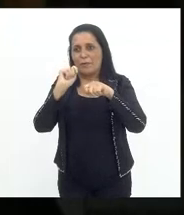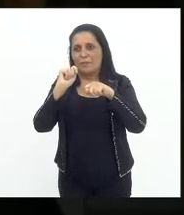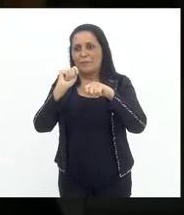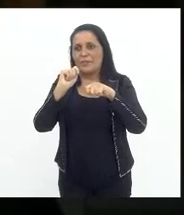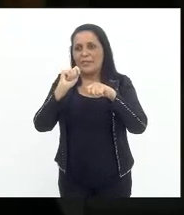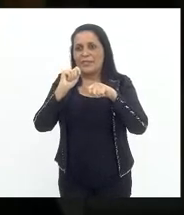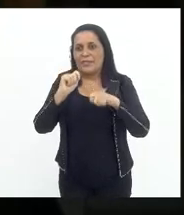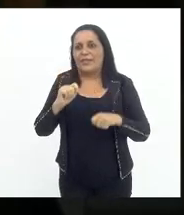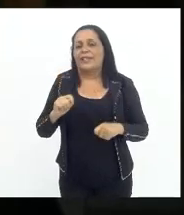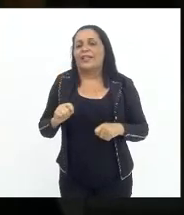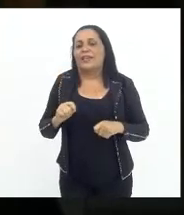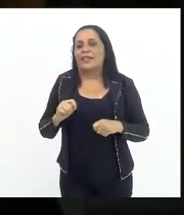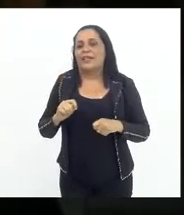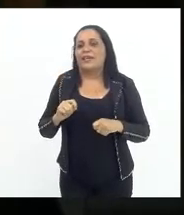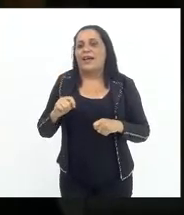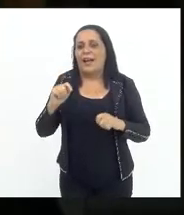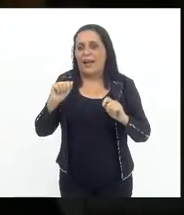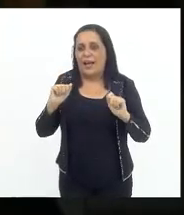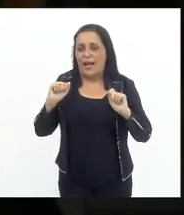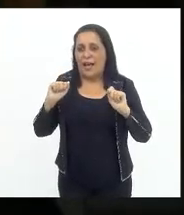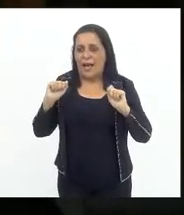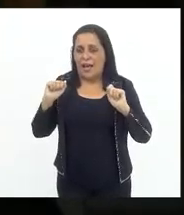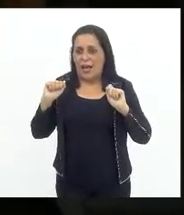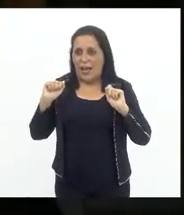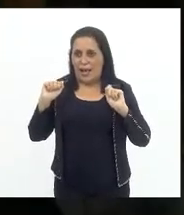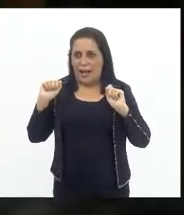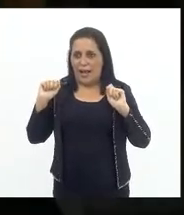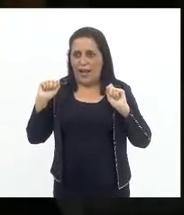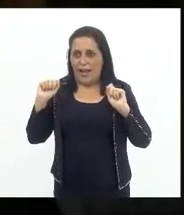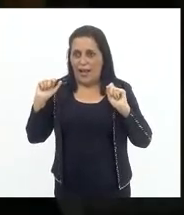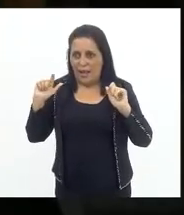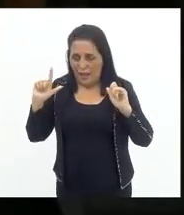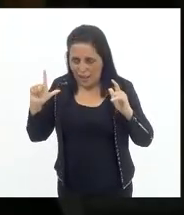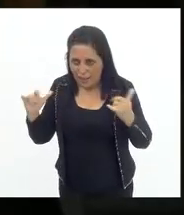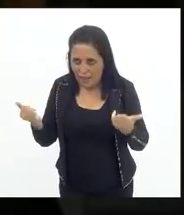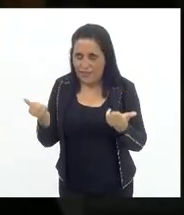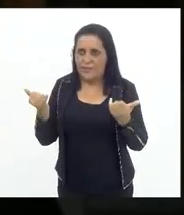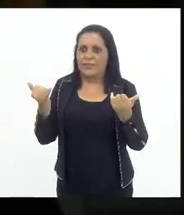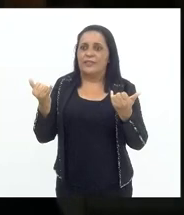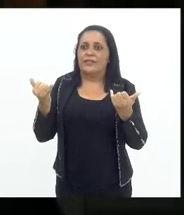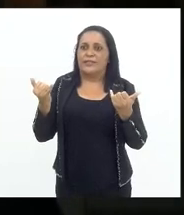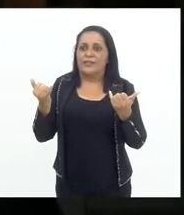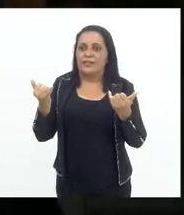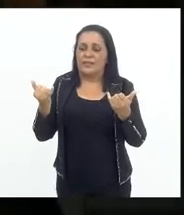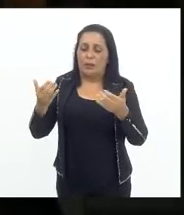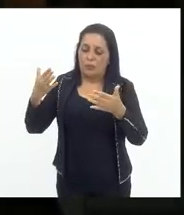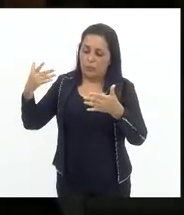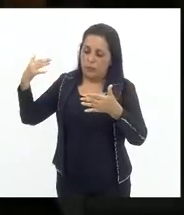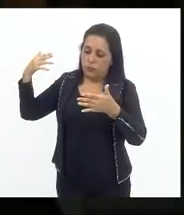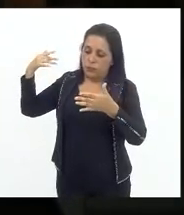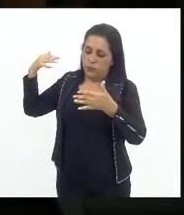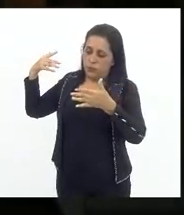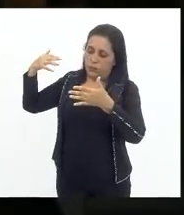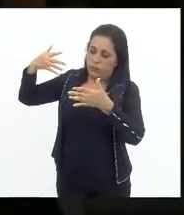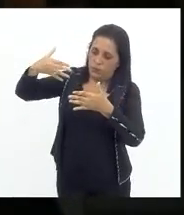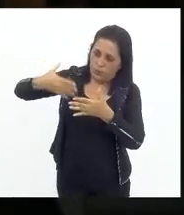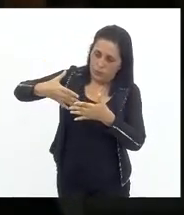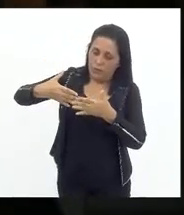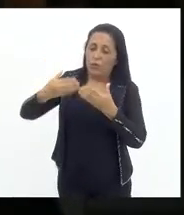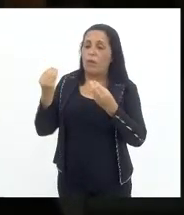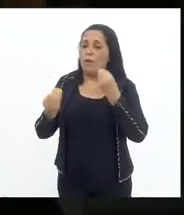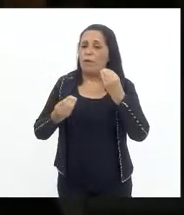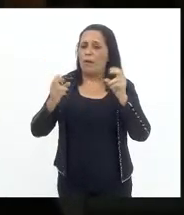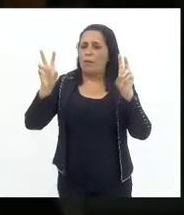Assembleia Legislativa. De lá para cá, essa questão de se tratar